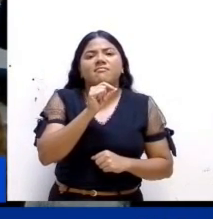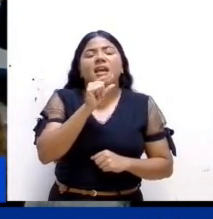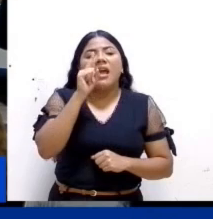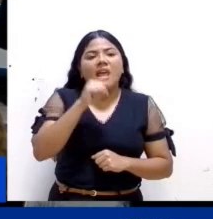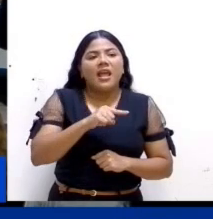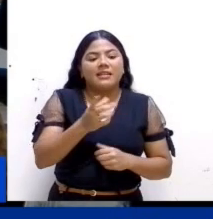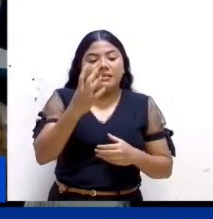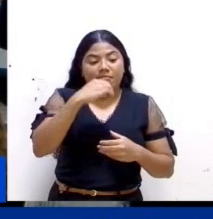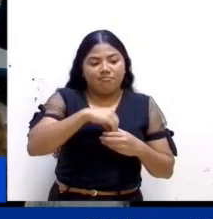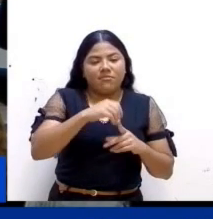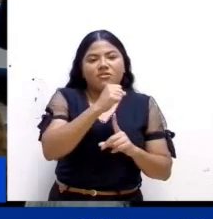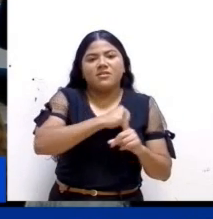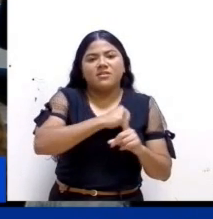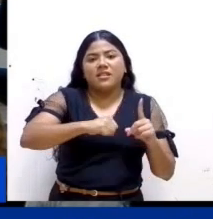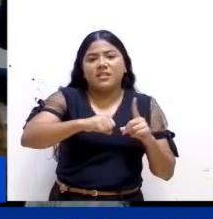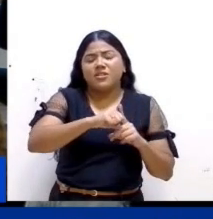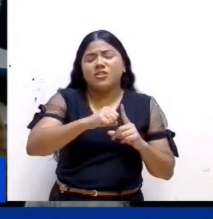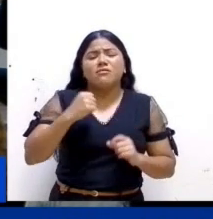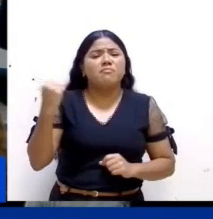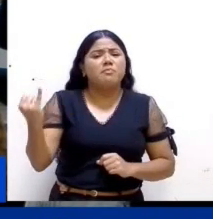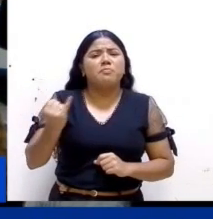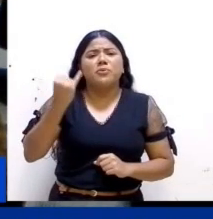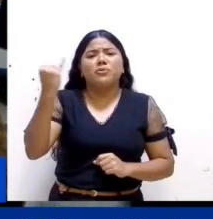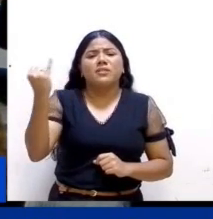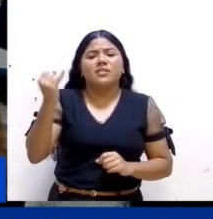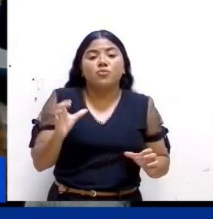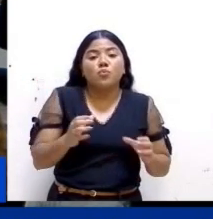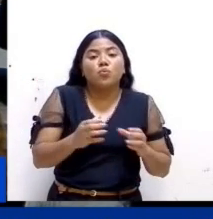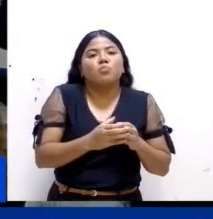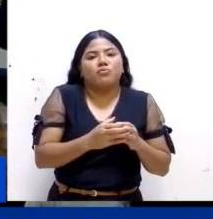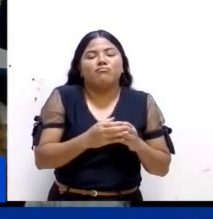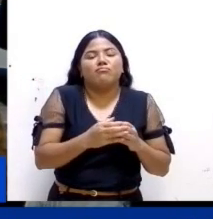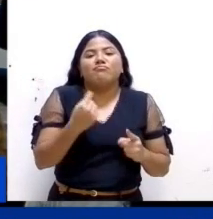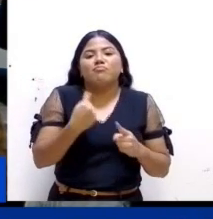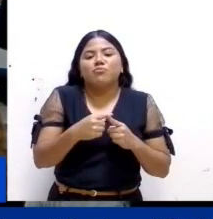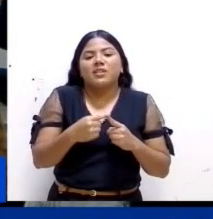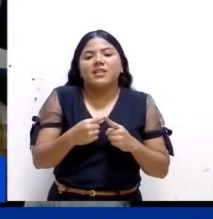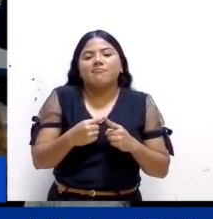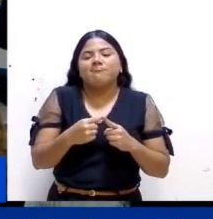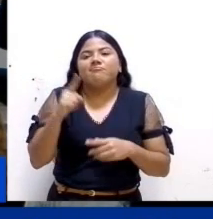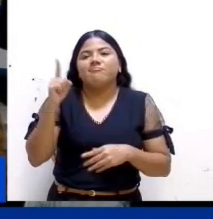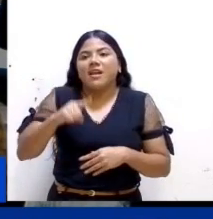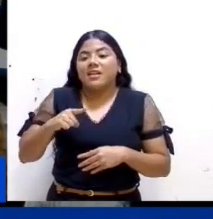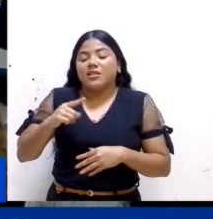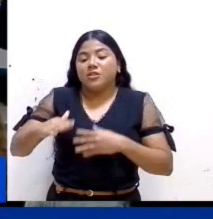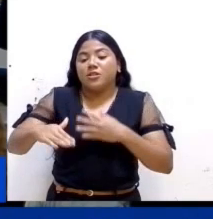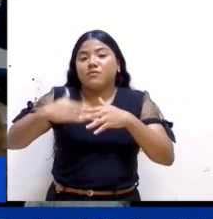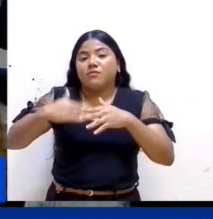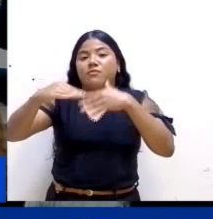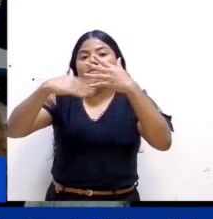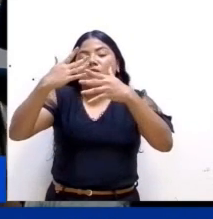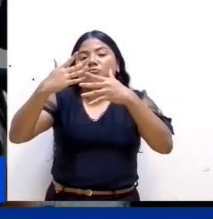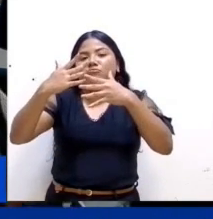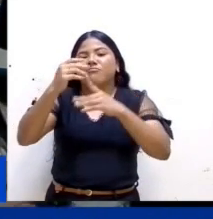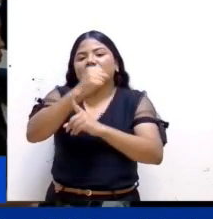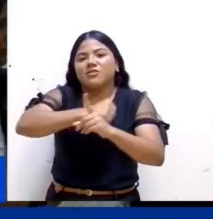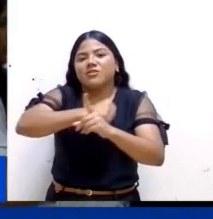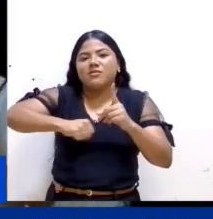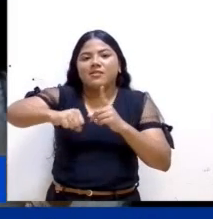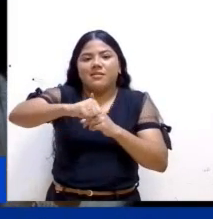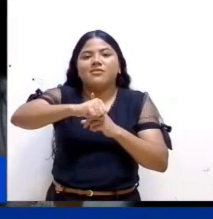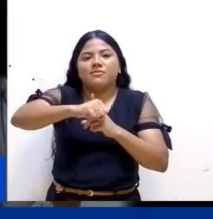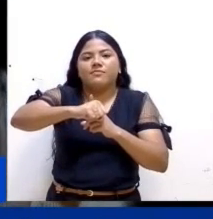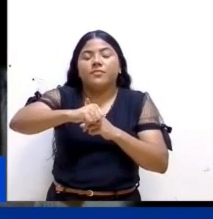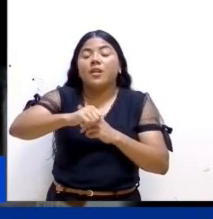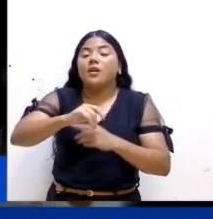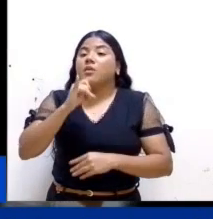sociedade, essencial para o desenvolvimento de toda a sociedade. Permanece o foco na parte central do palco,